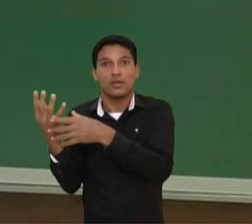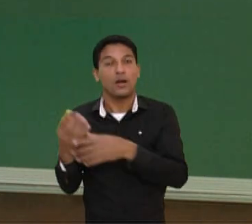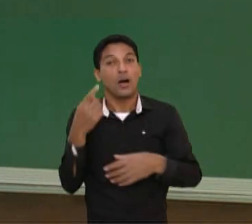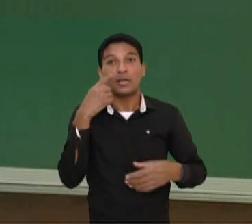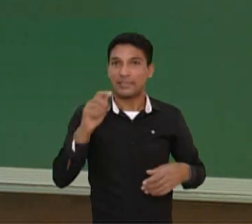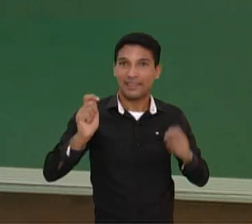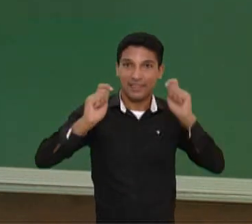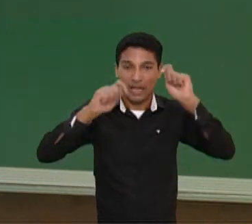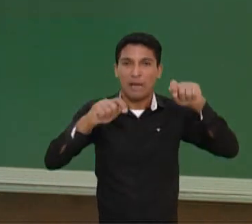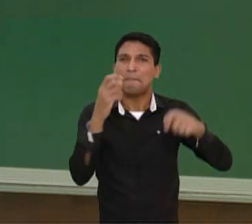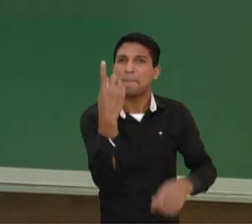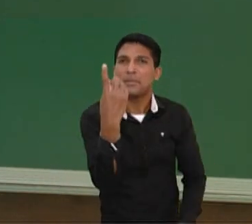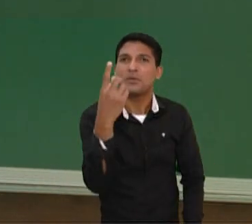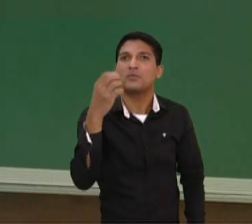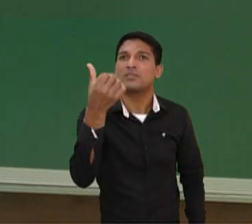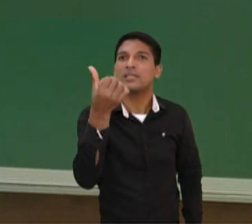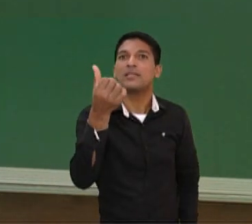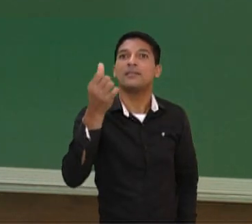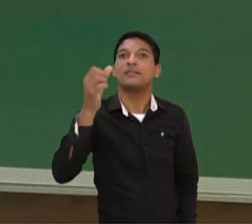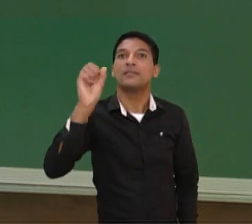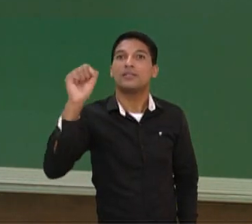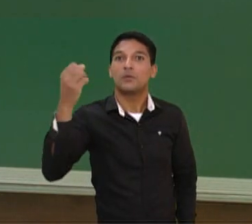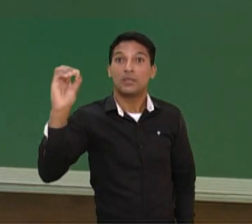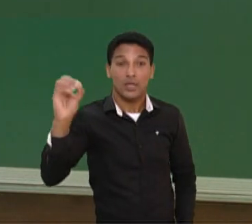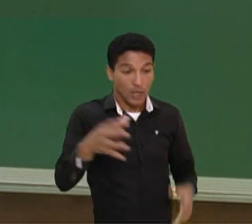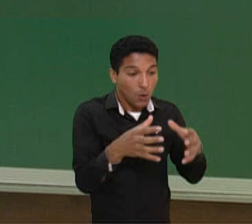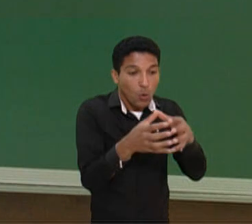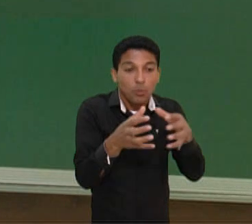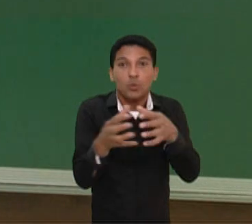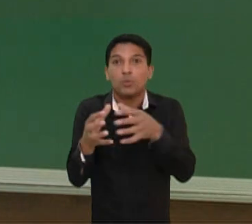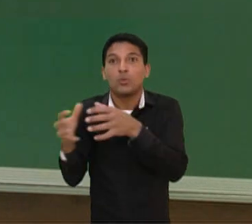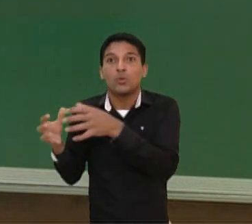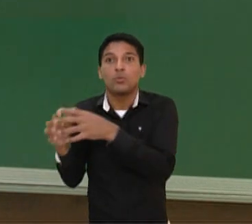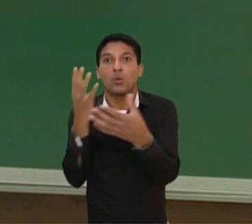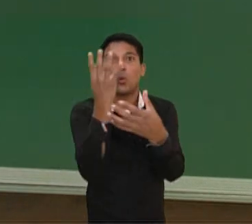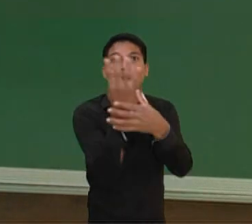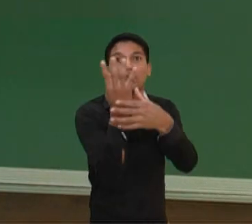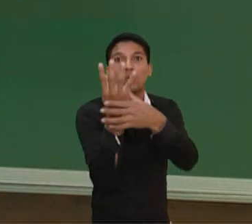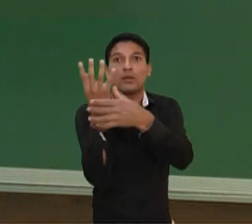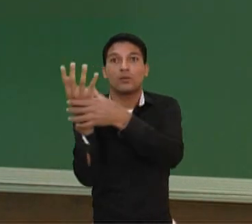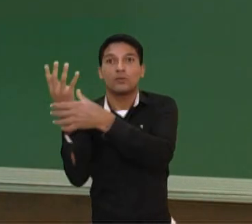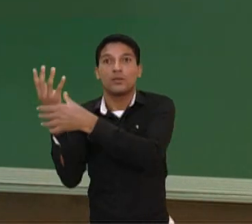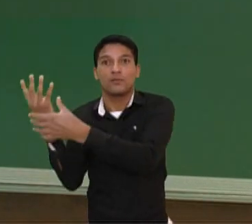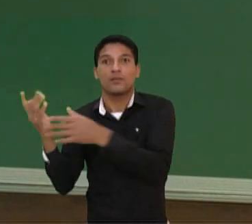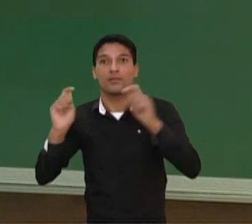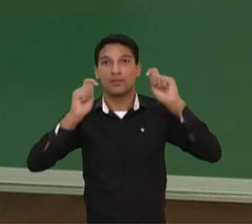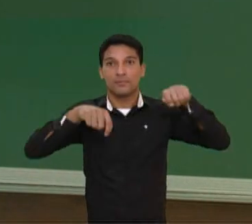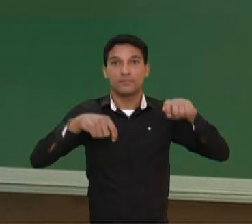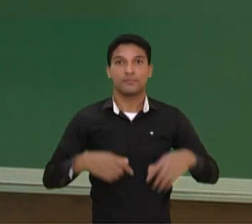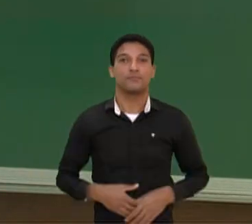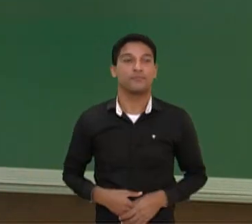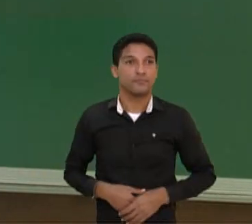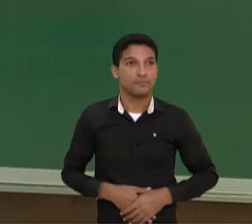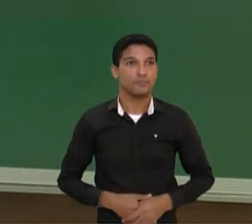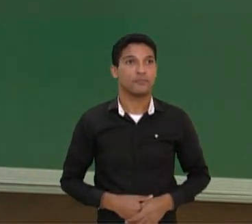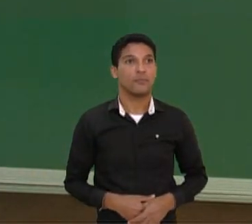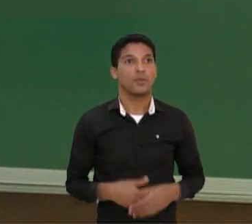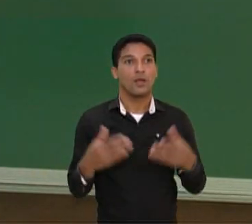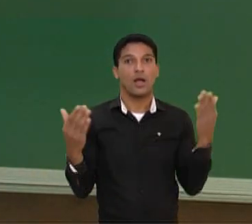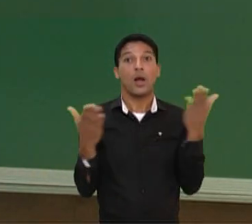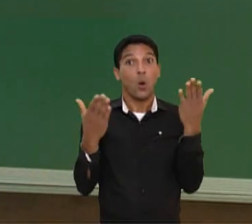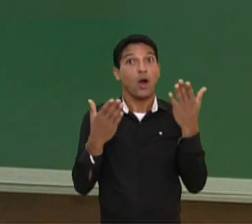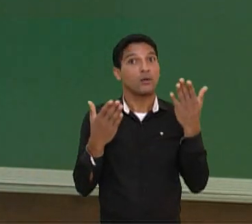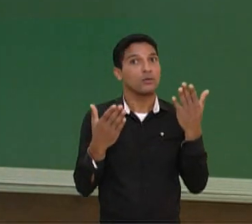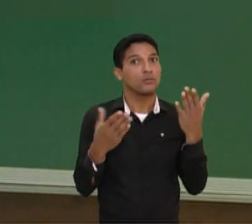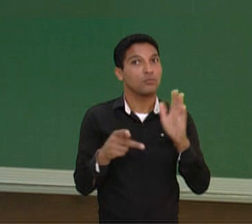faria 1.680 agrupamentos, ok? Agora vamos ver como é que fica na combinação, tá? A combinação de